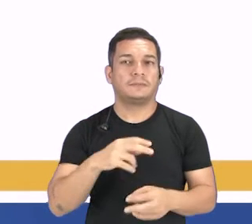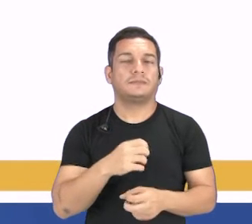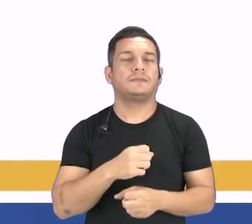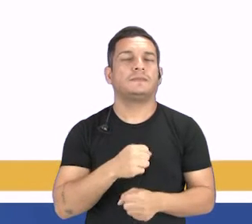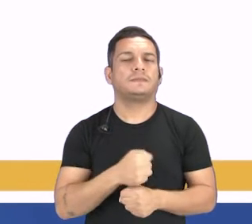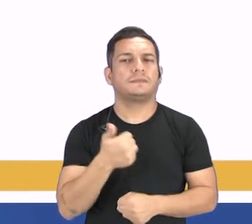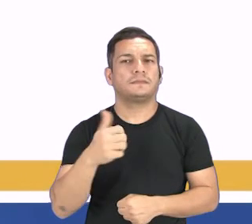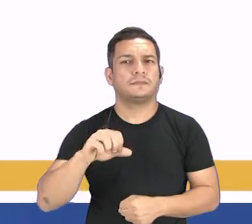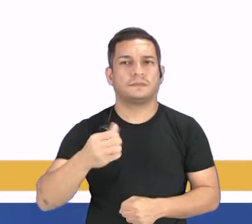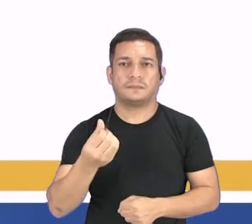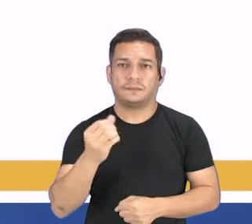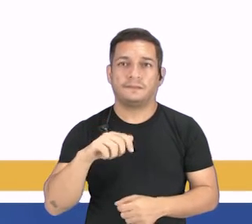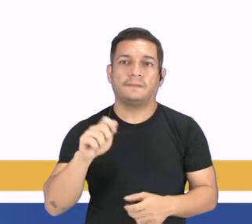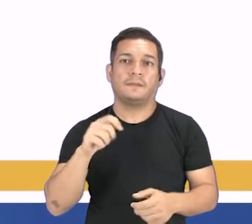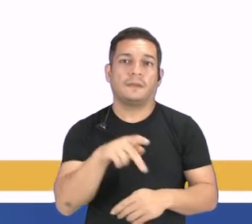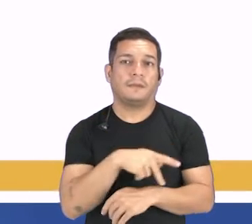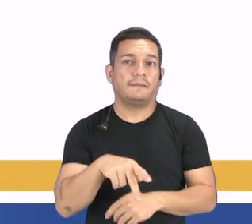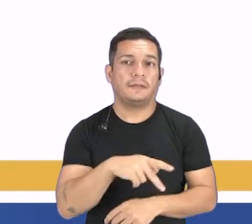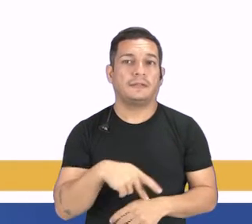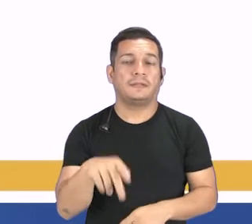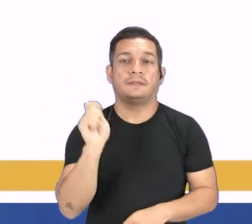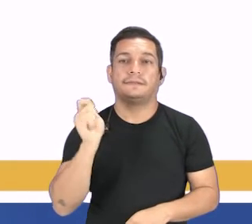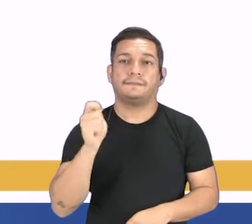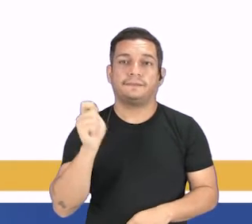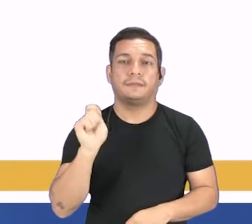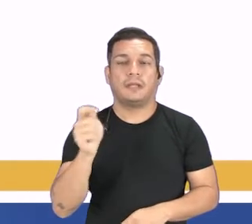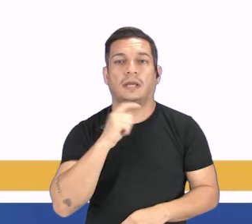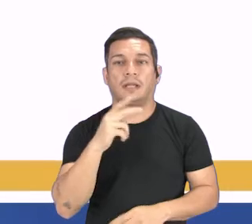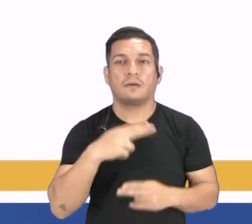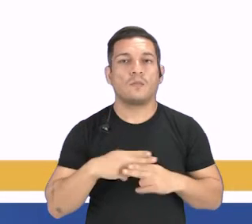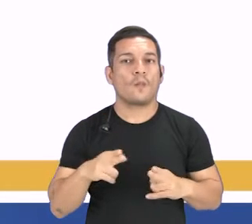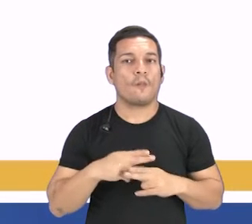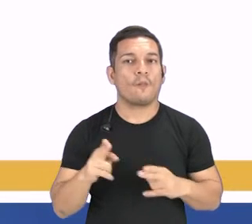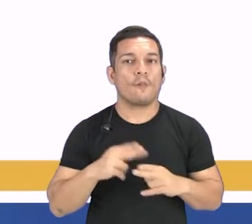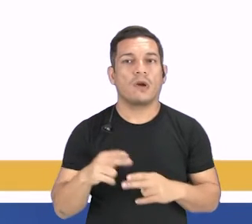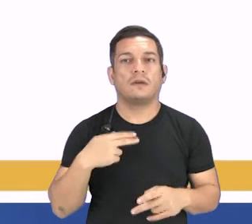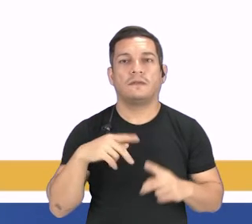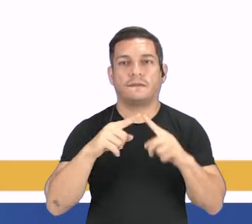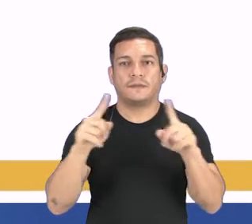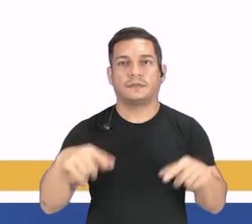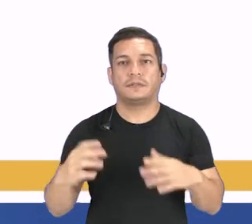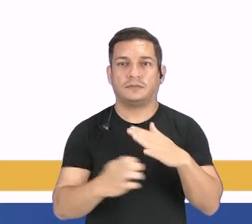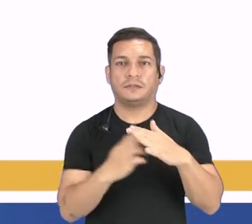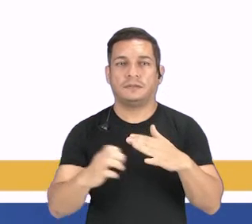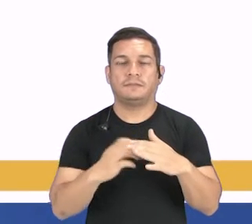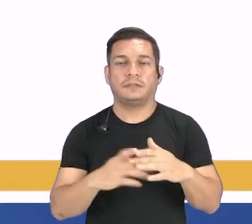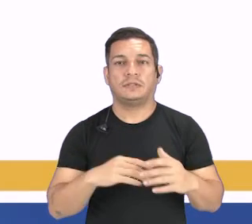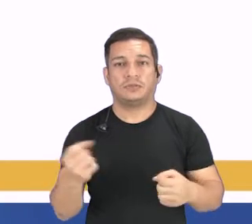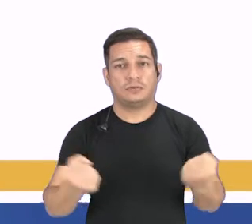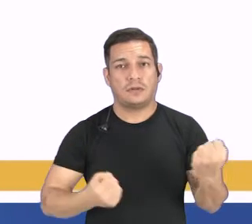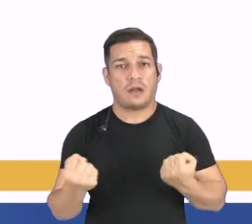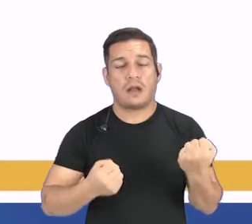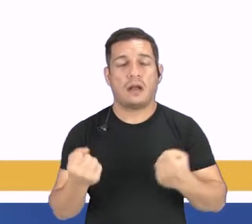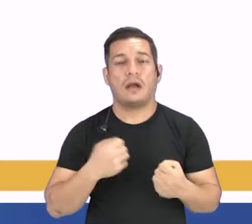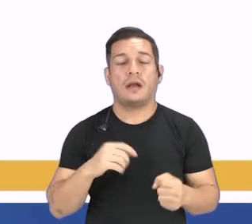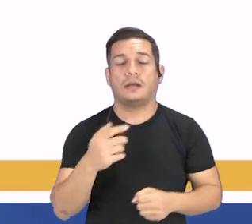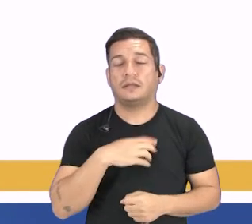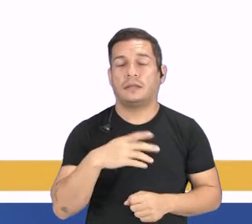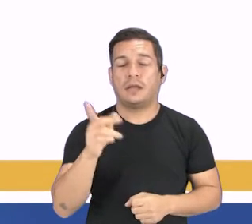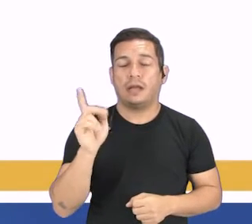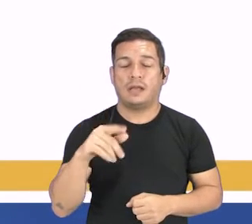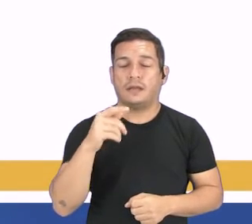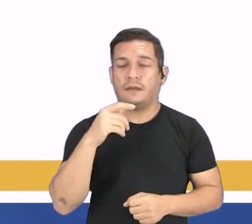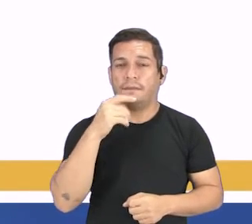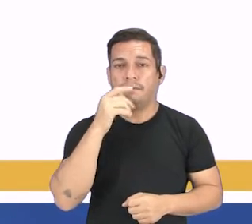na Argentina. Ele estava disfarçado como um funcionário de uma empresa de automóveis e policiais judeus saíram de